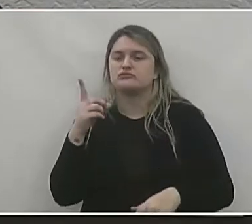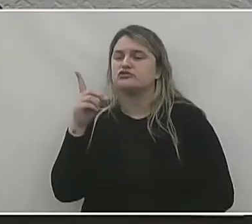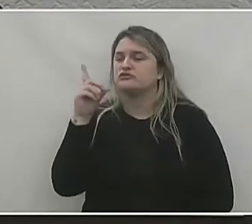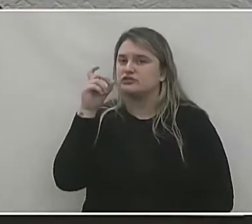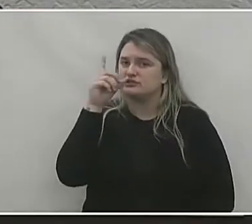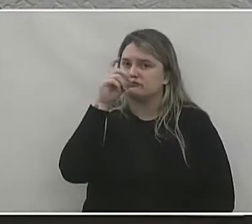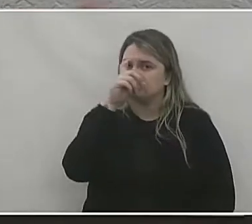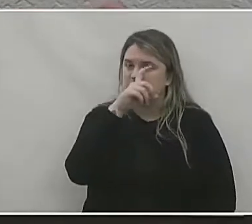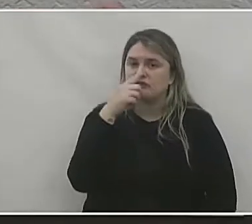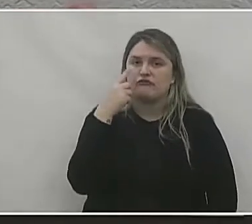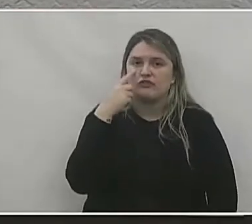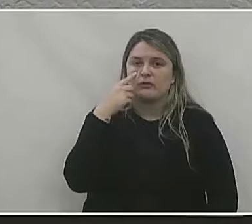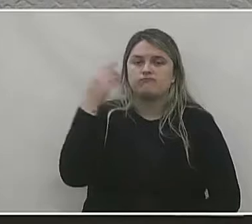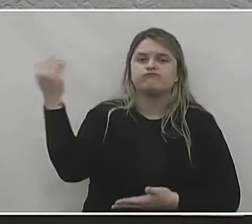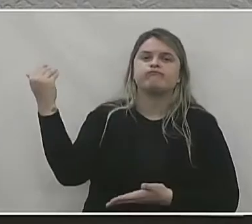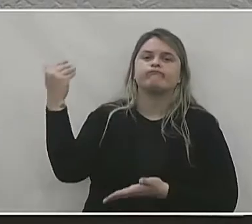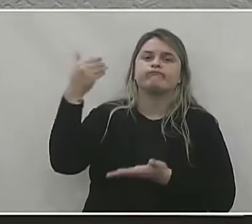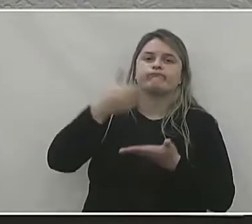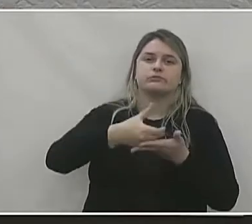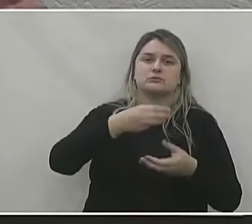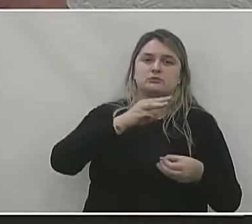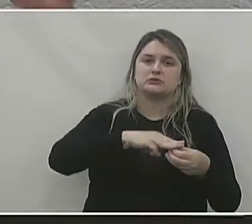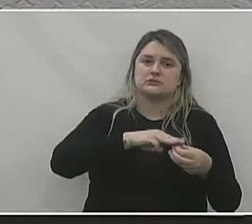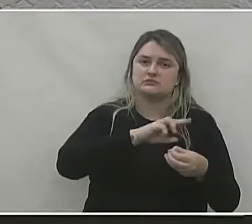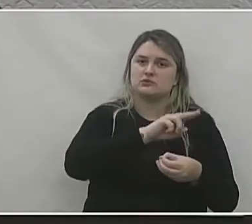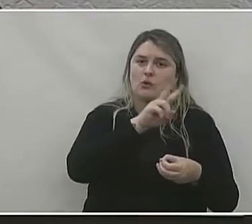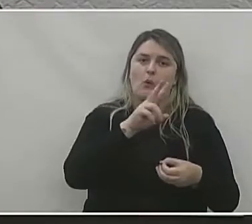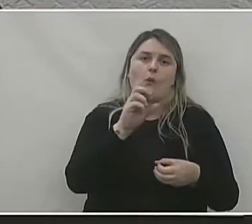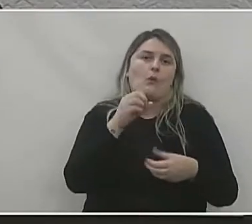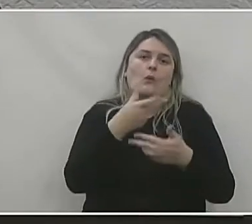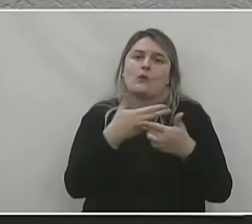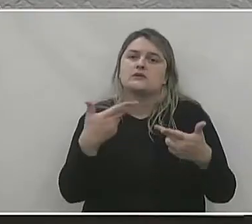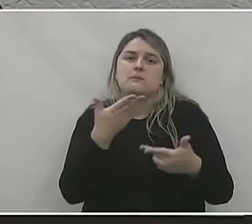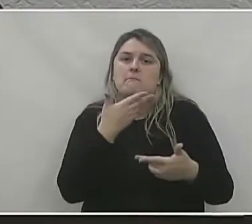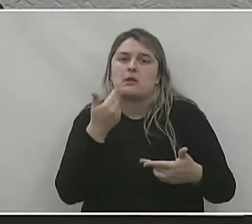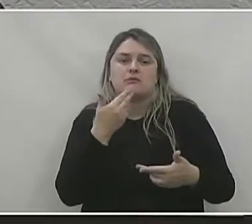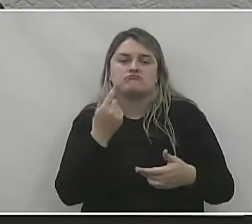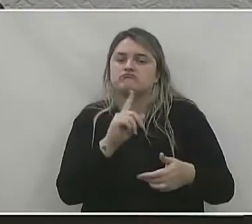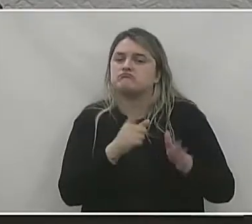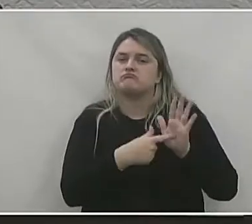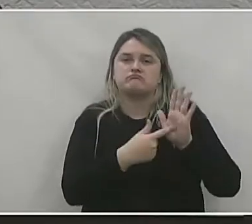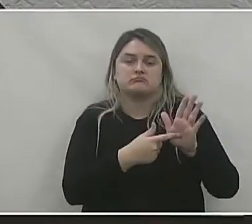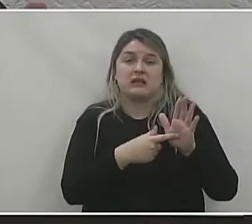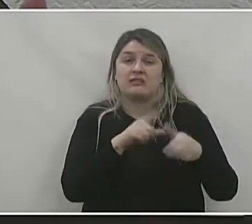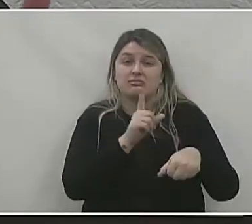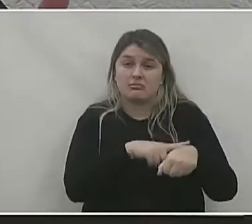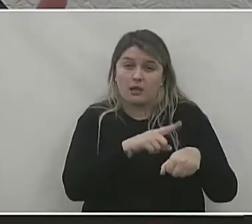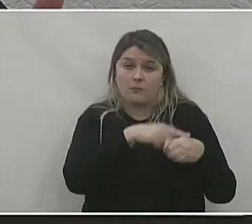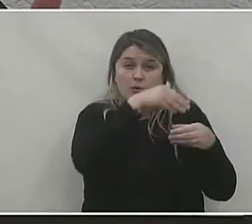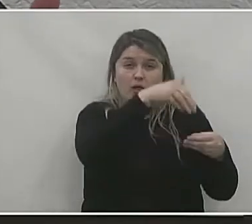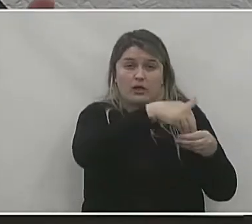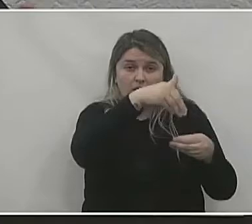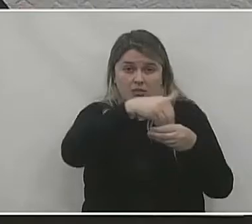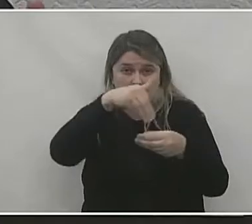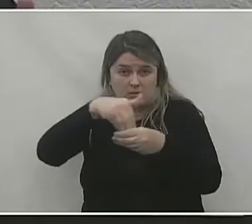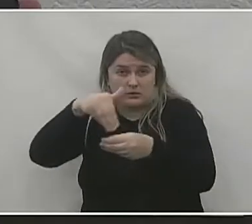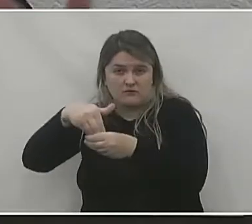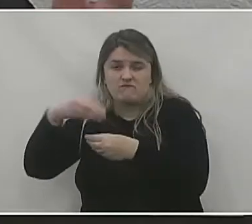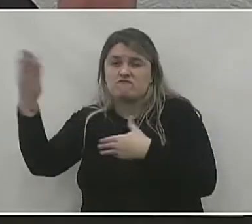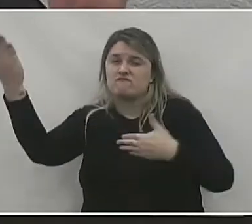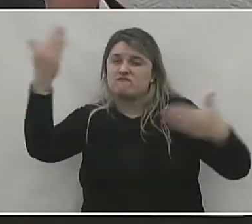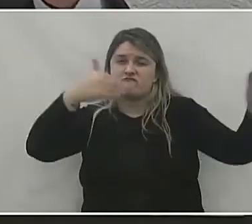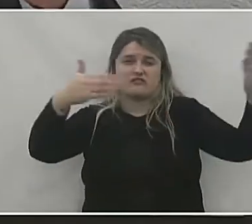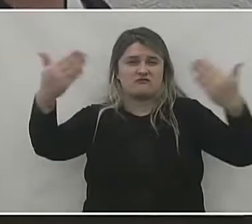dificilmente se viu alguma verba vindo para a União da Vitória, alguma melhoria, não aparece. Em épocas de eleições,